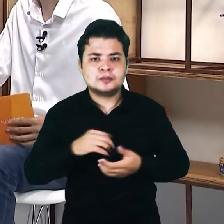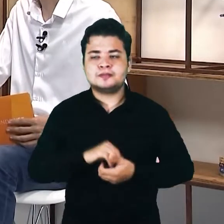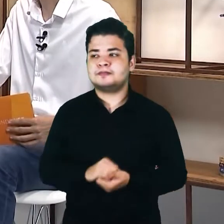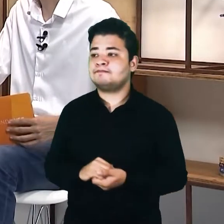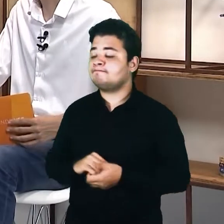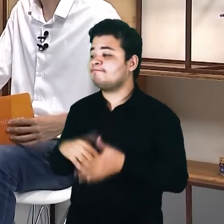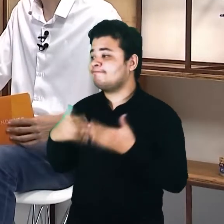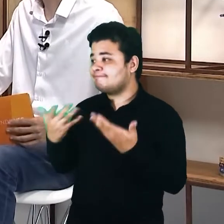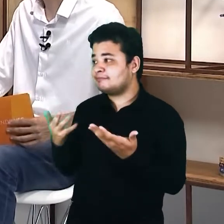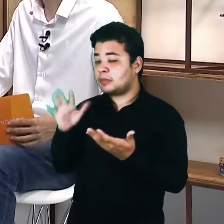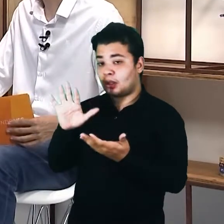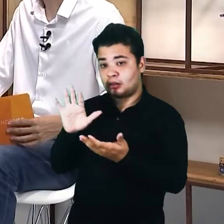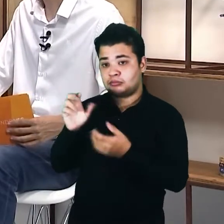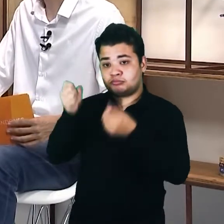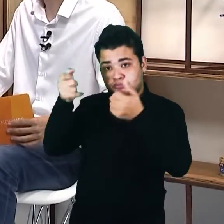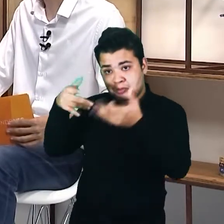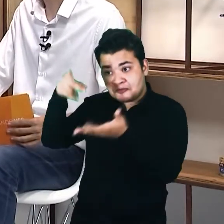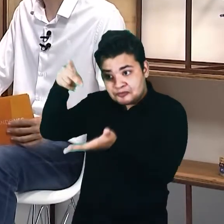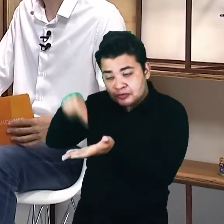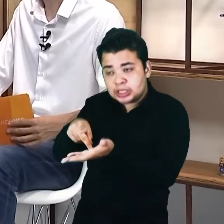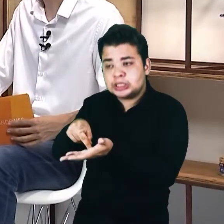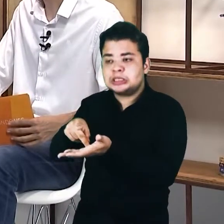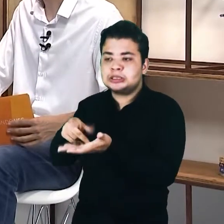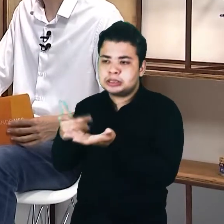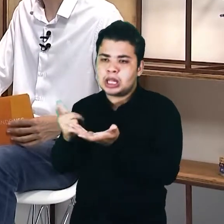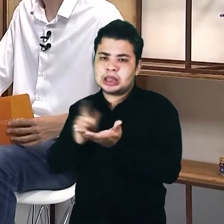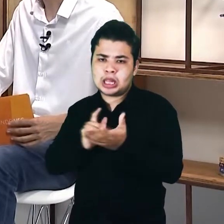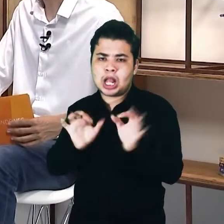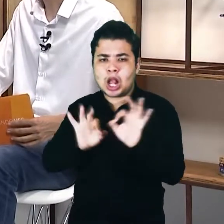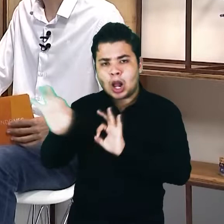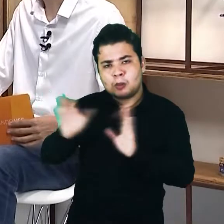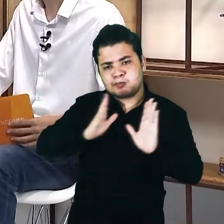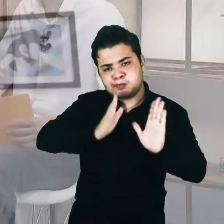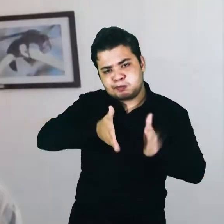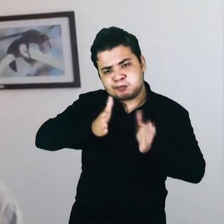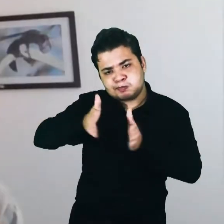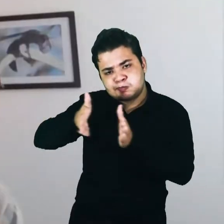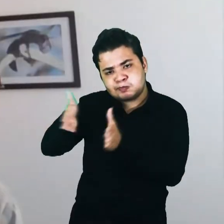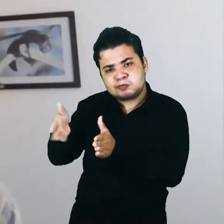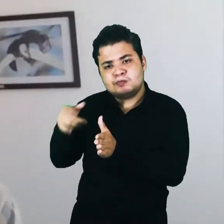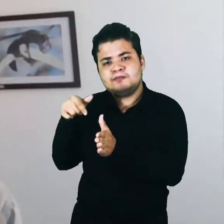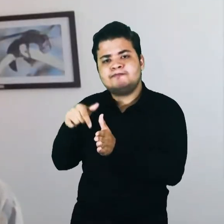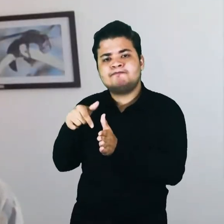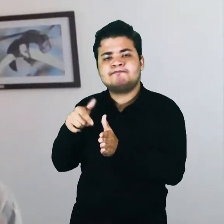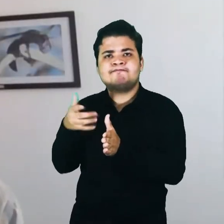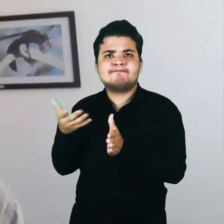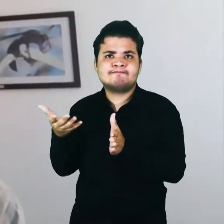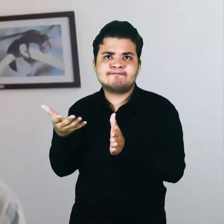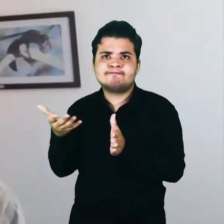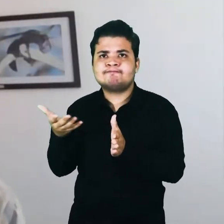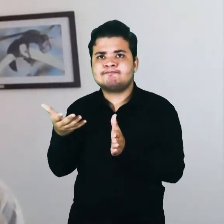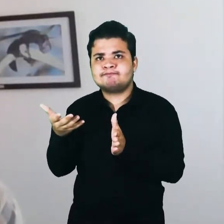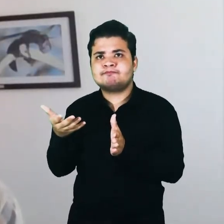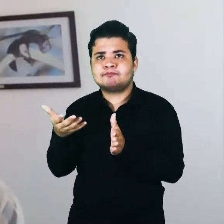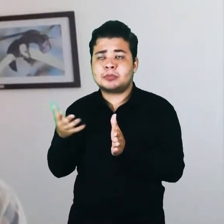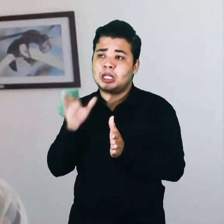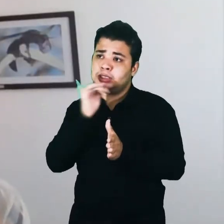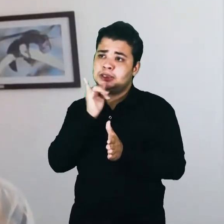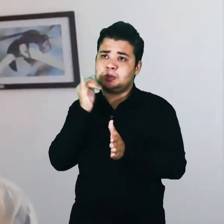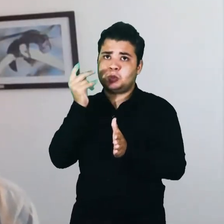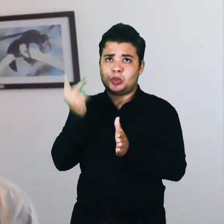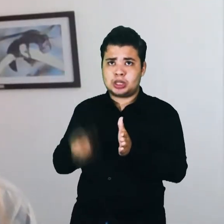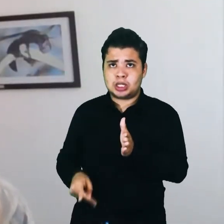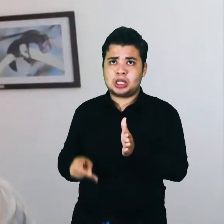Na realidade, a organização do herbário, né, no caso do nosso